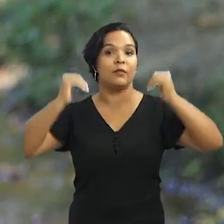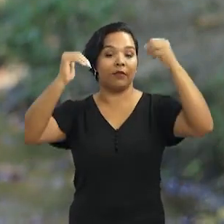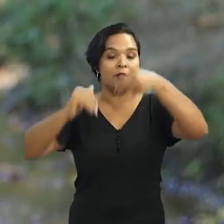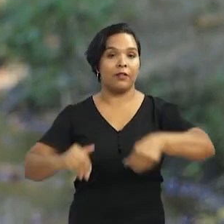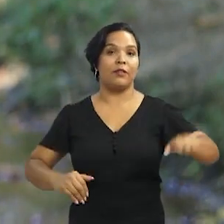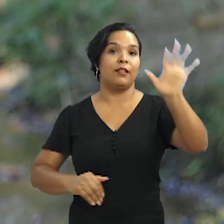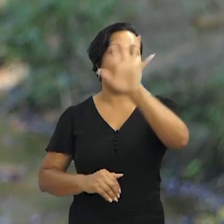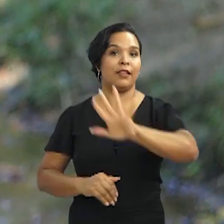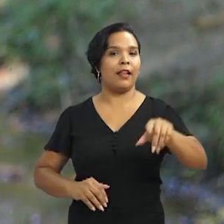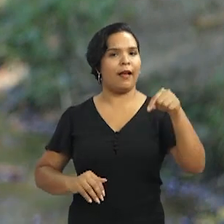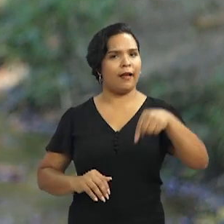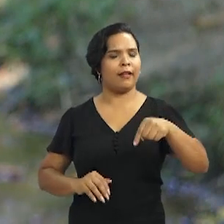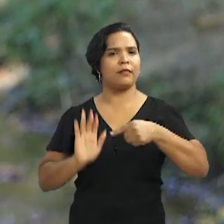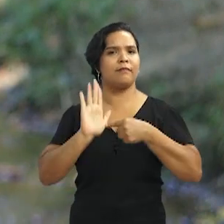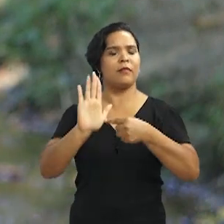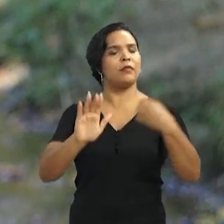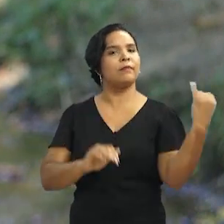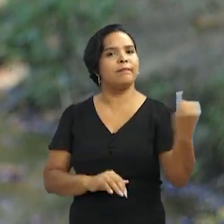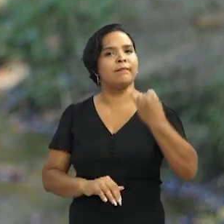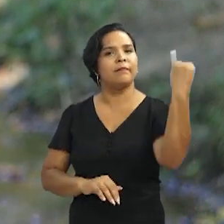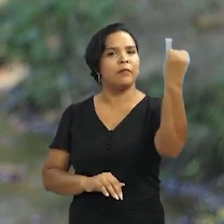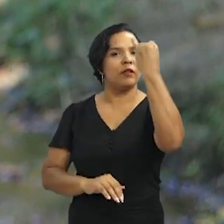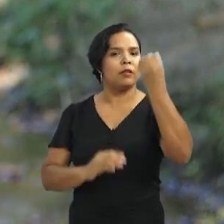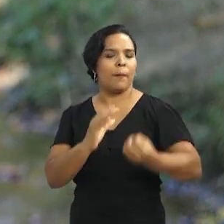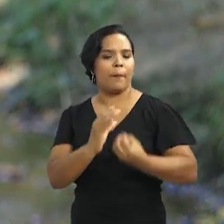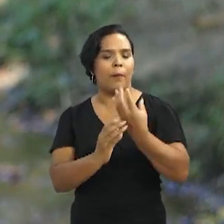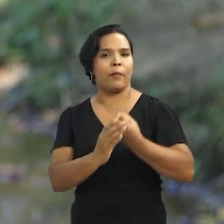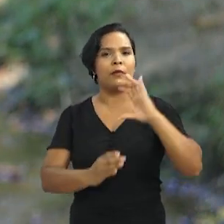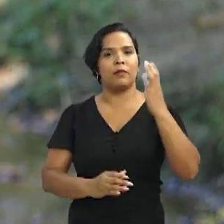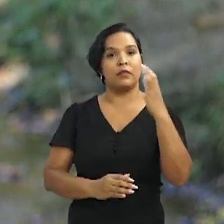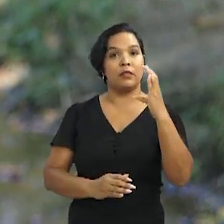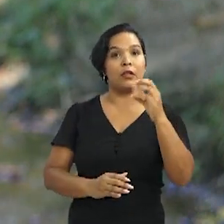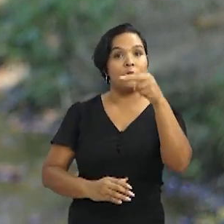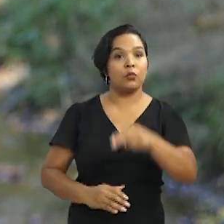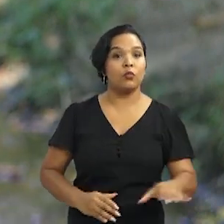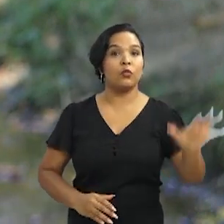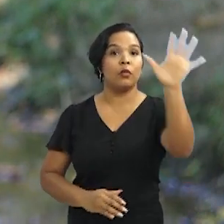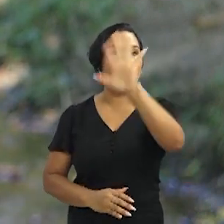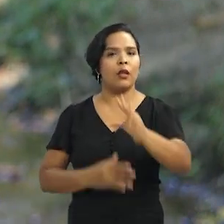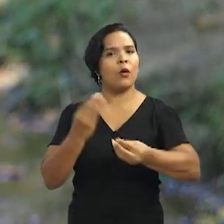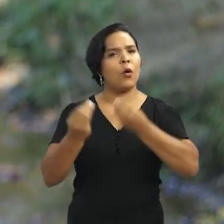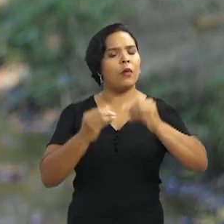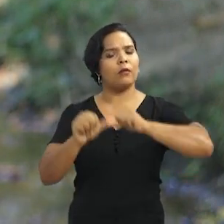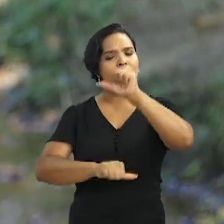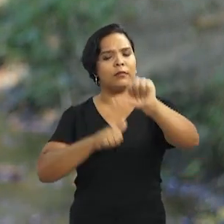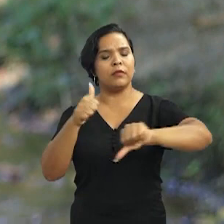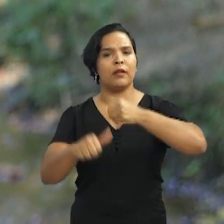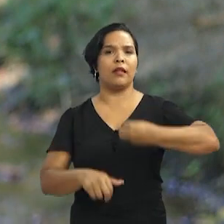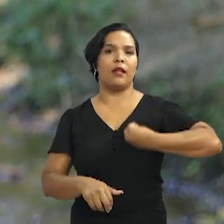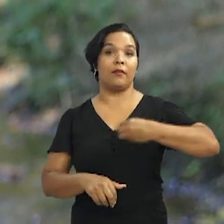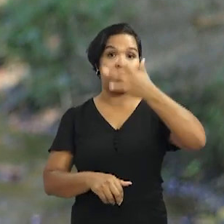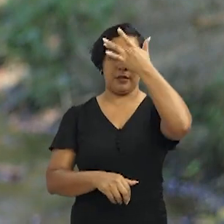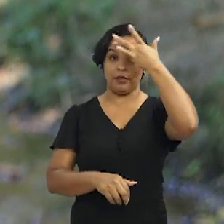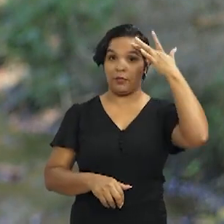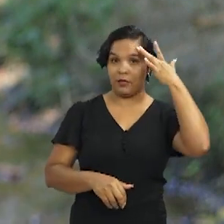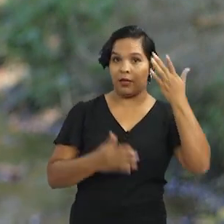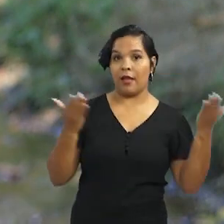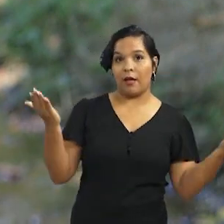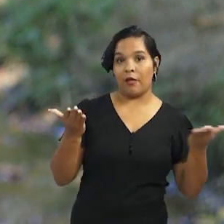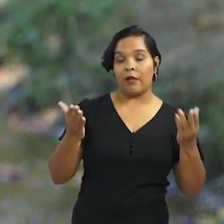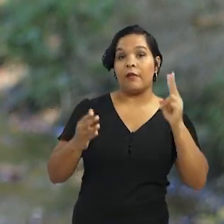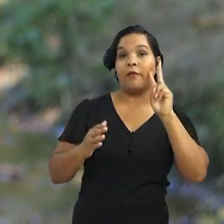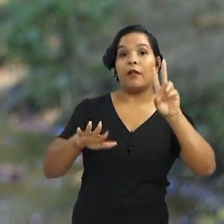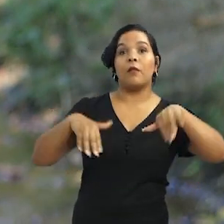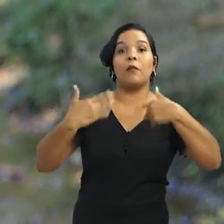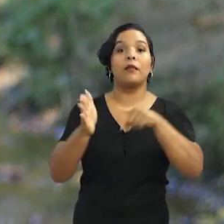superior nordestinas. Aqui a gente mostra a importância das produções científicas do Nordeste e como elas têm transformado a vida das pessoas. Vamos